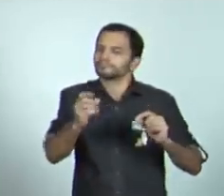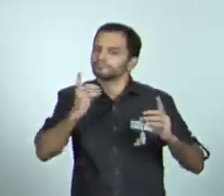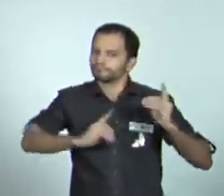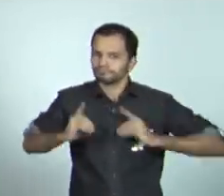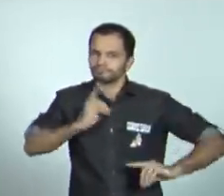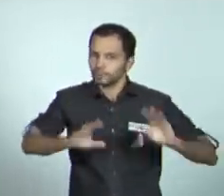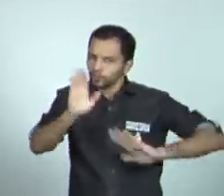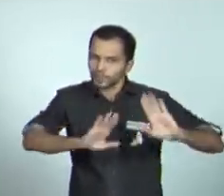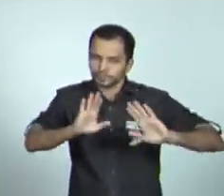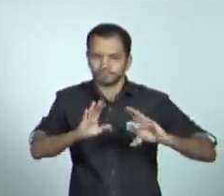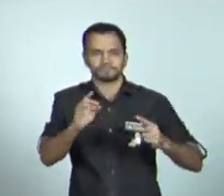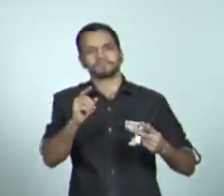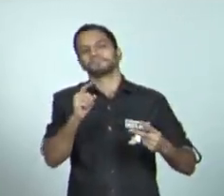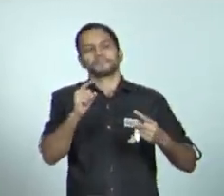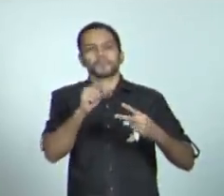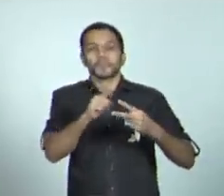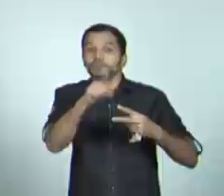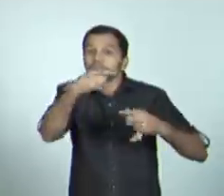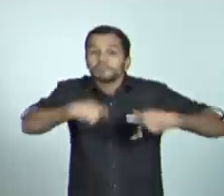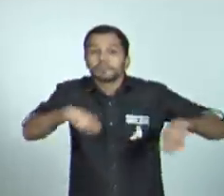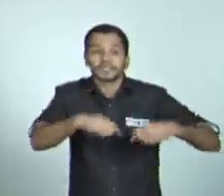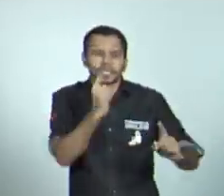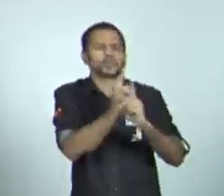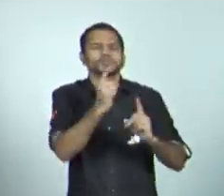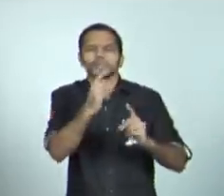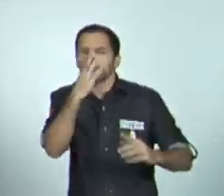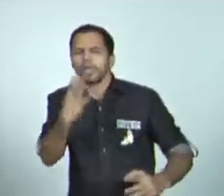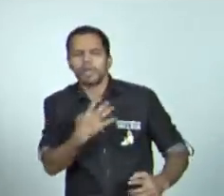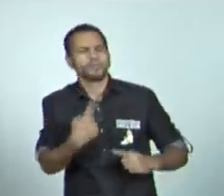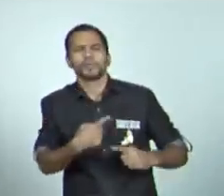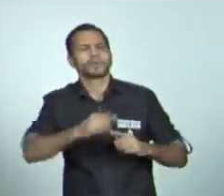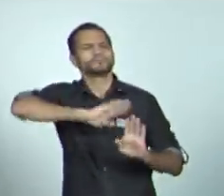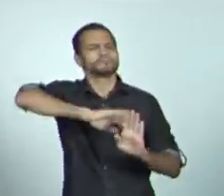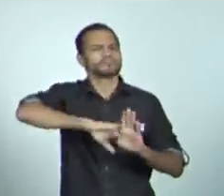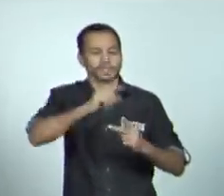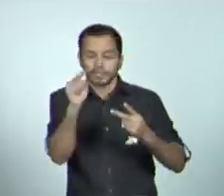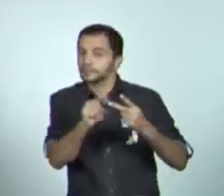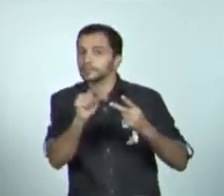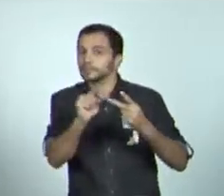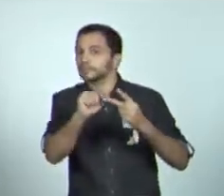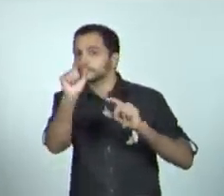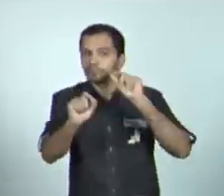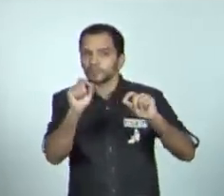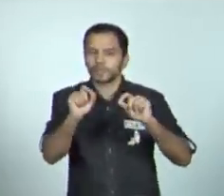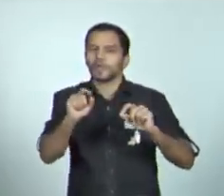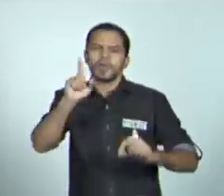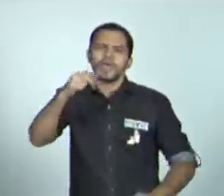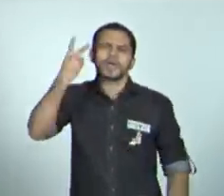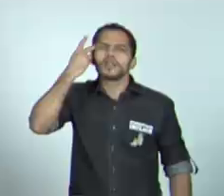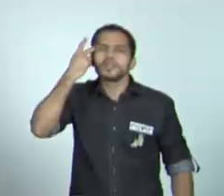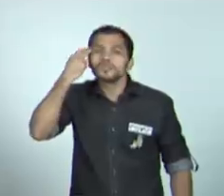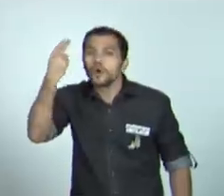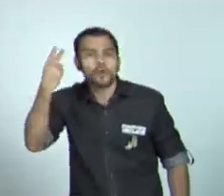onde vem a sua ameaça segundo lugar diante das ameaças saiba que a natural um cristão se ameaçado em